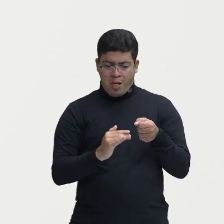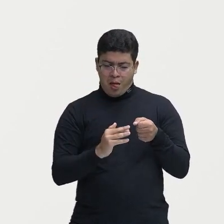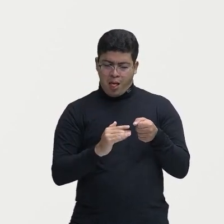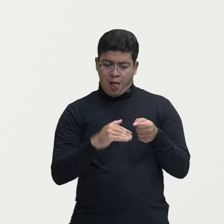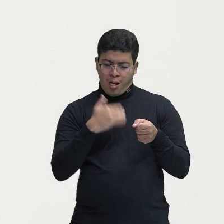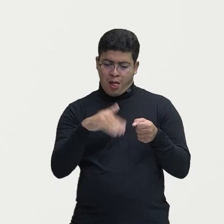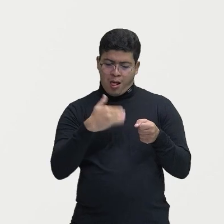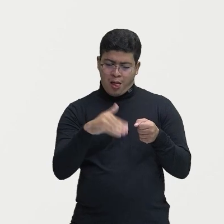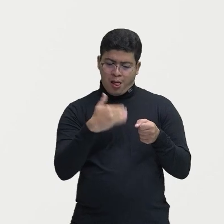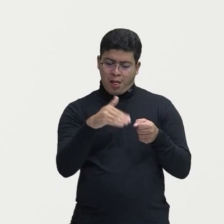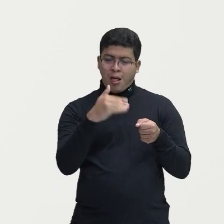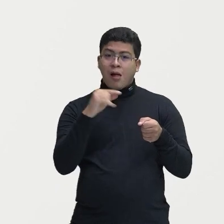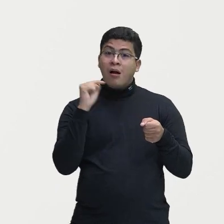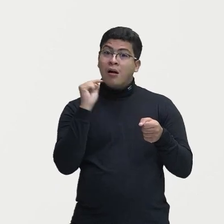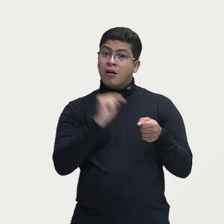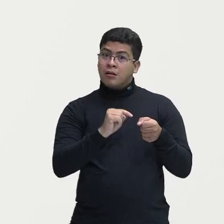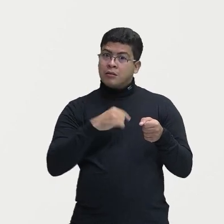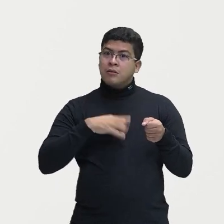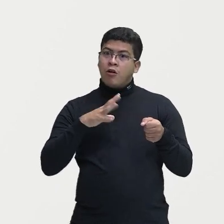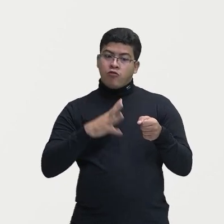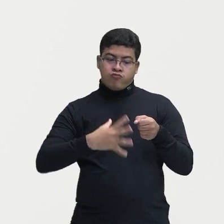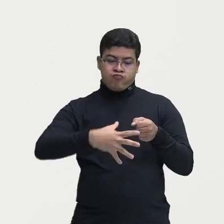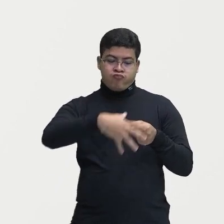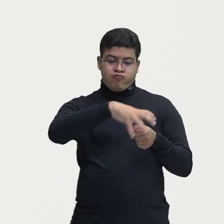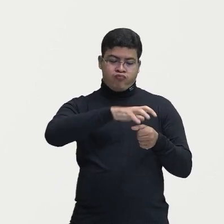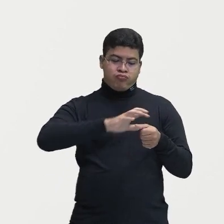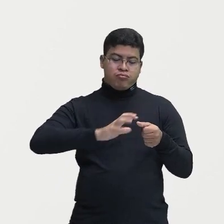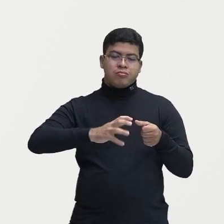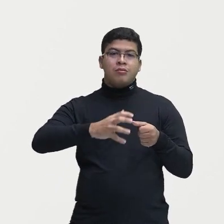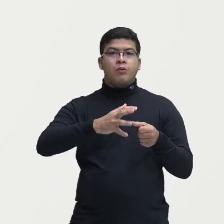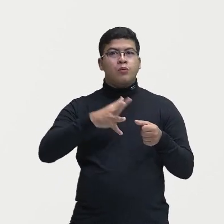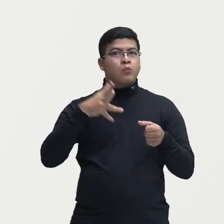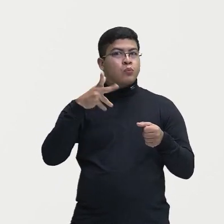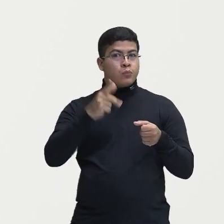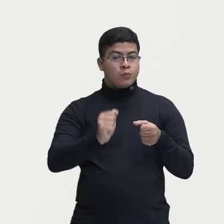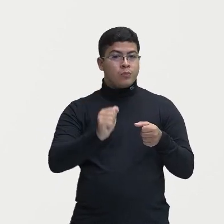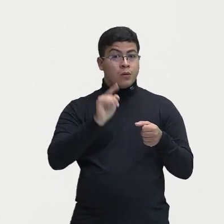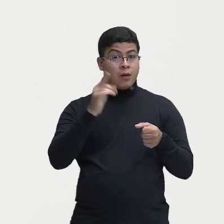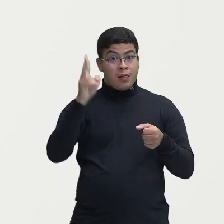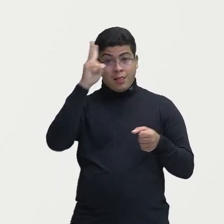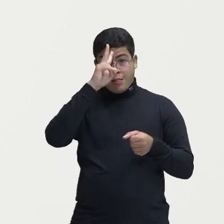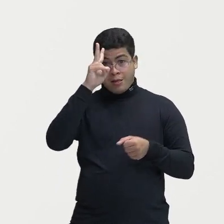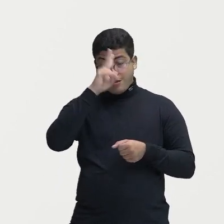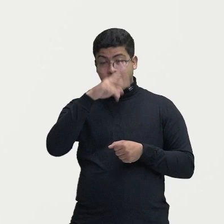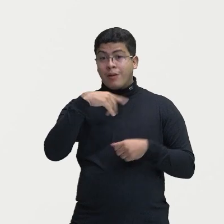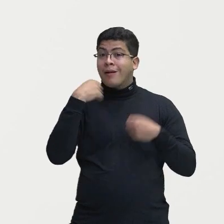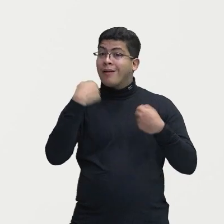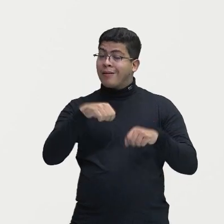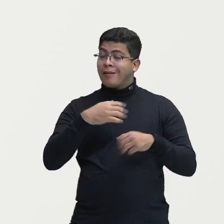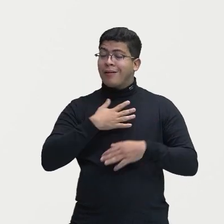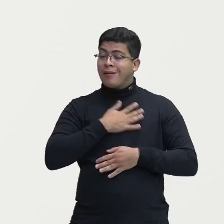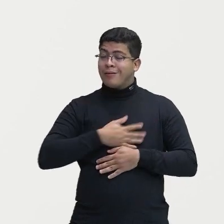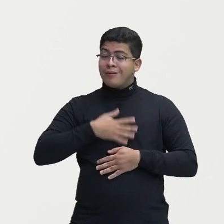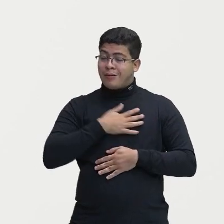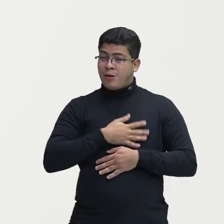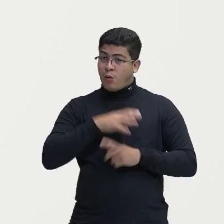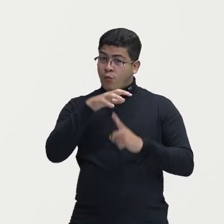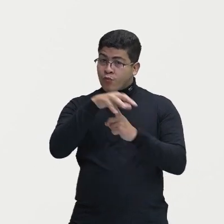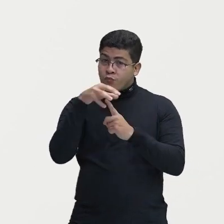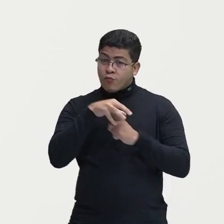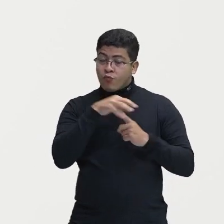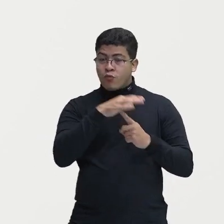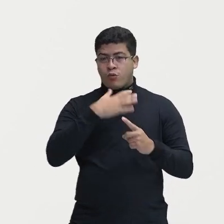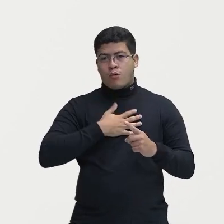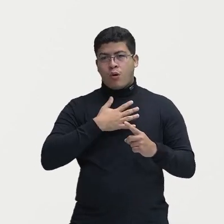se reproduzindo, ele vai ocupar todo esse espaço. Lembrando que os fungos, eles gostam de um ambiente mais úmido